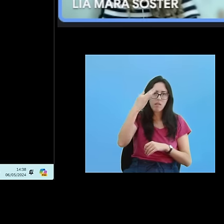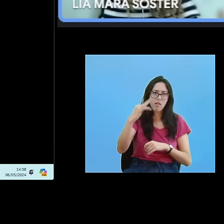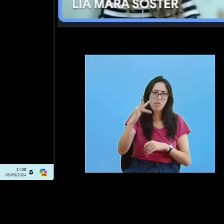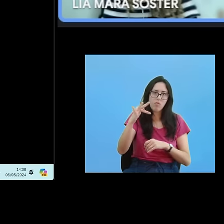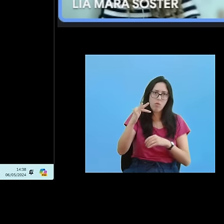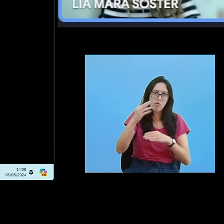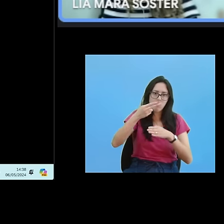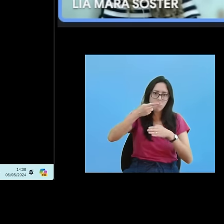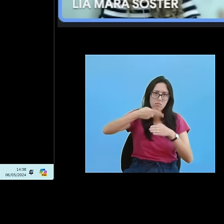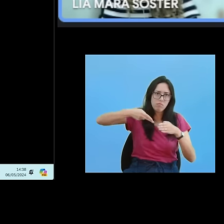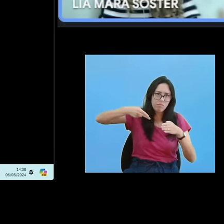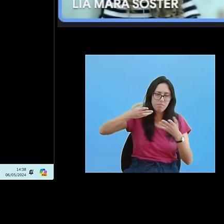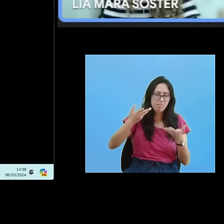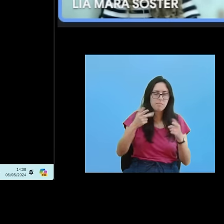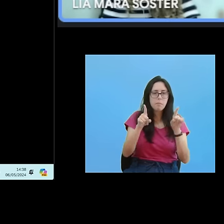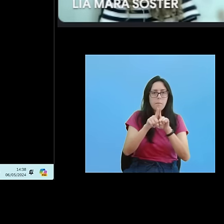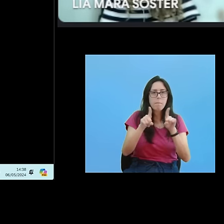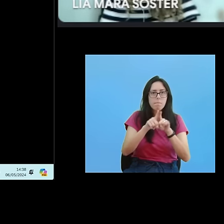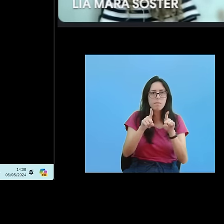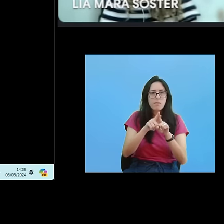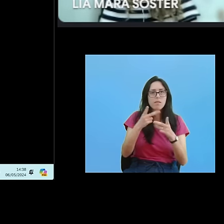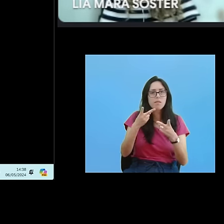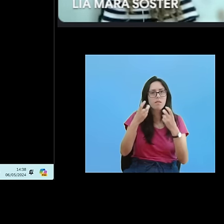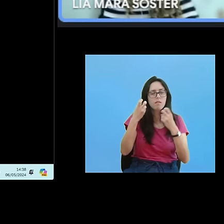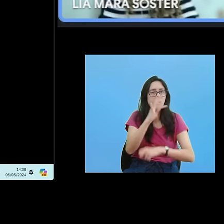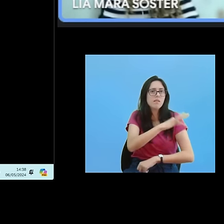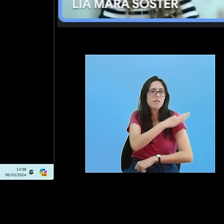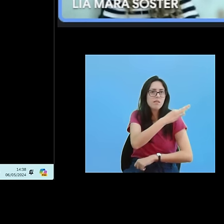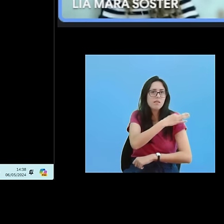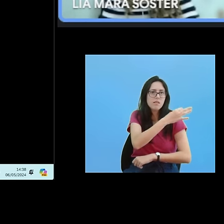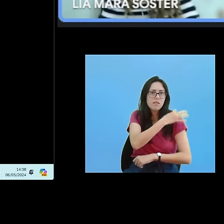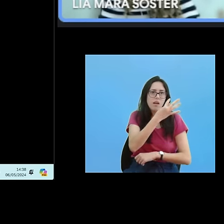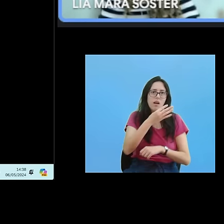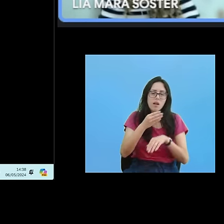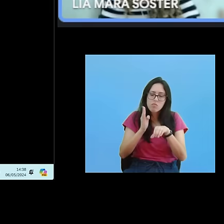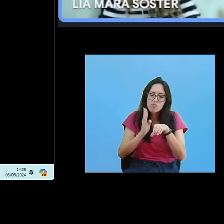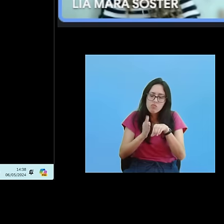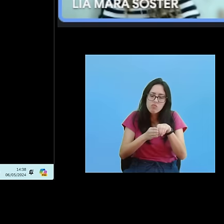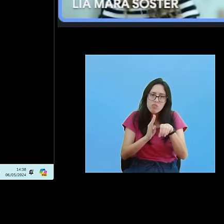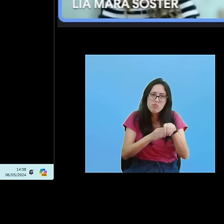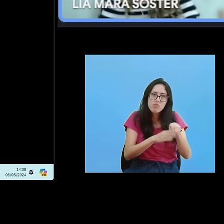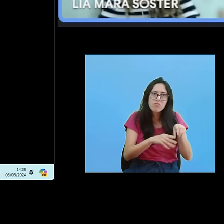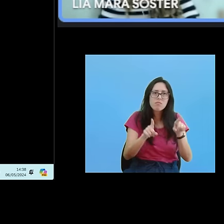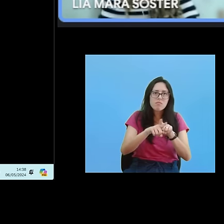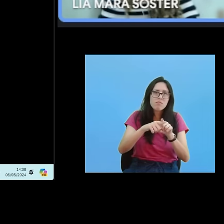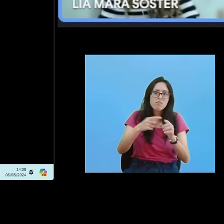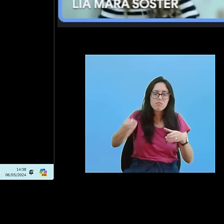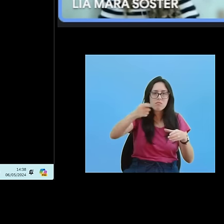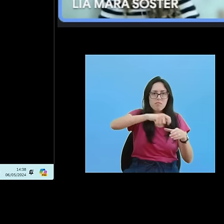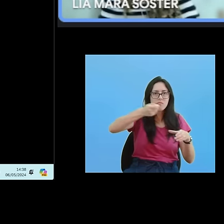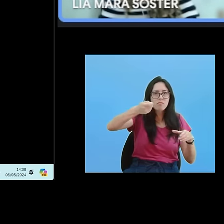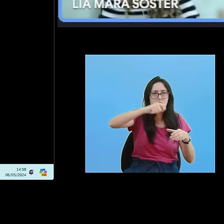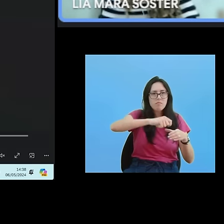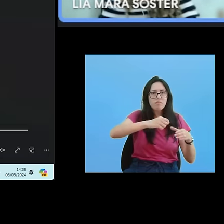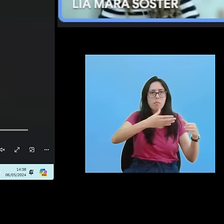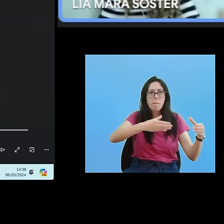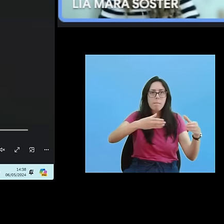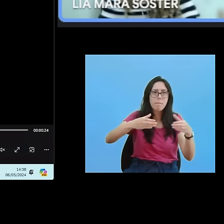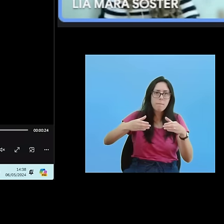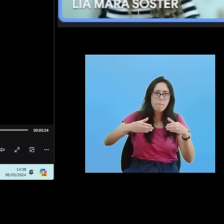observando também as técnicas, né, de cortes demais, realizando o empratamento, né, que já é o processo de finalização